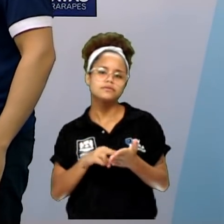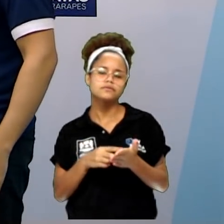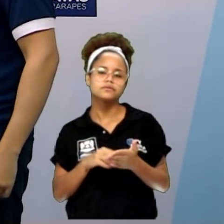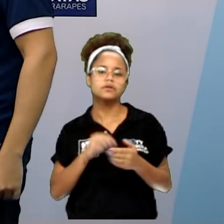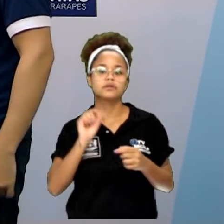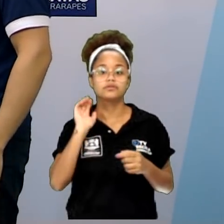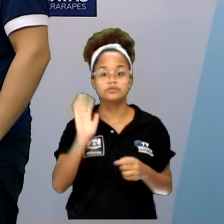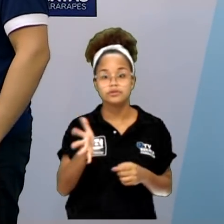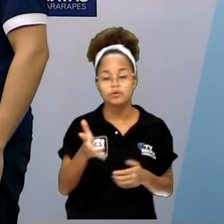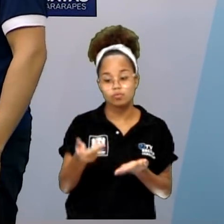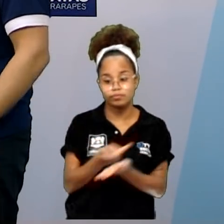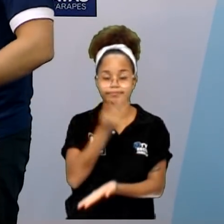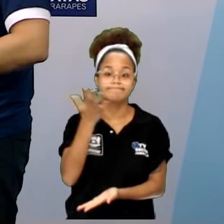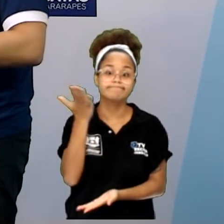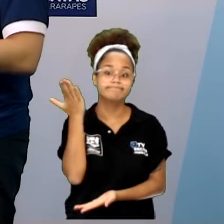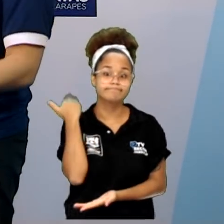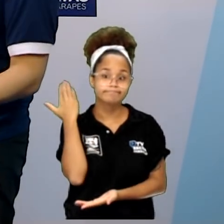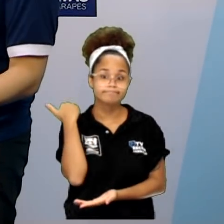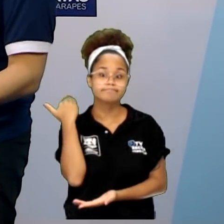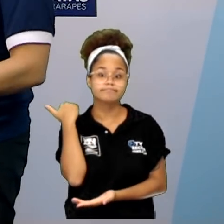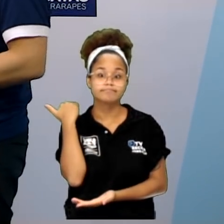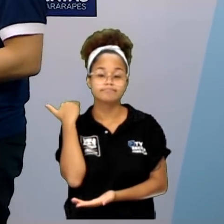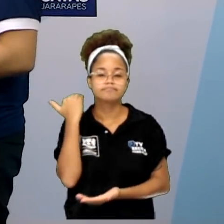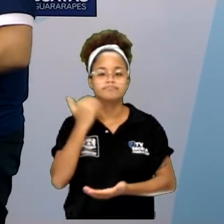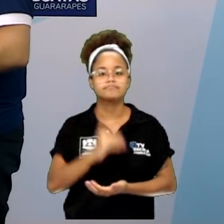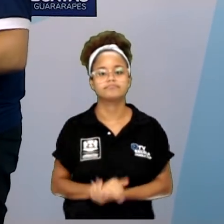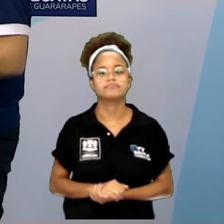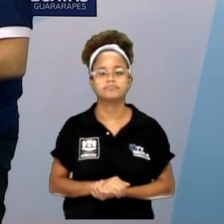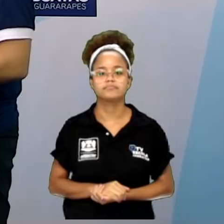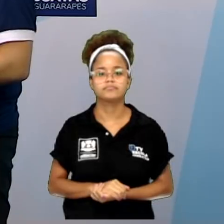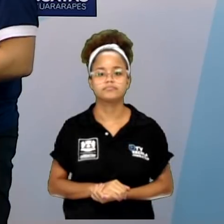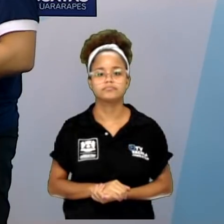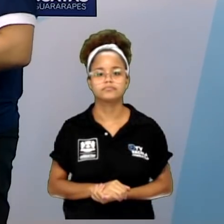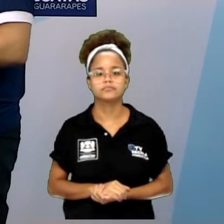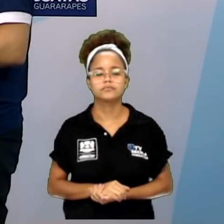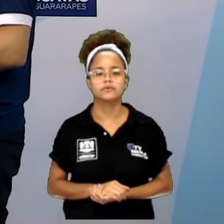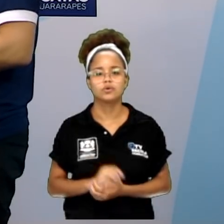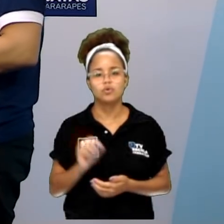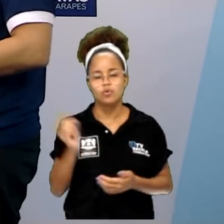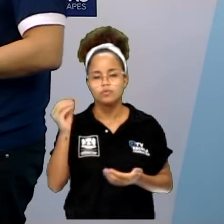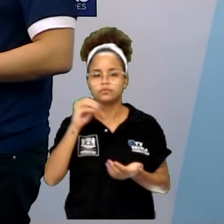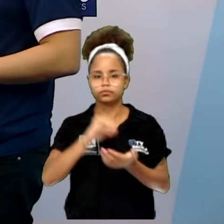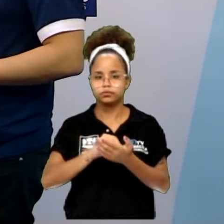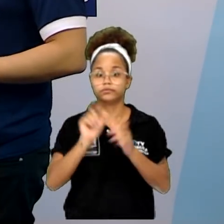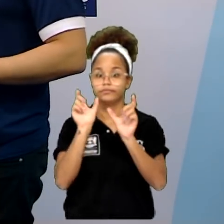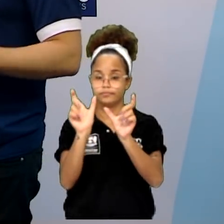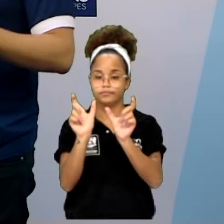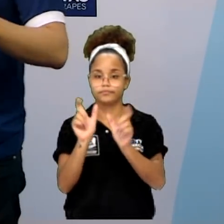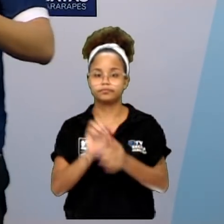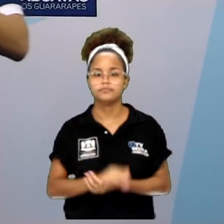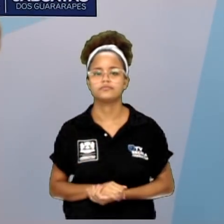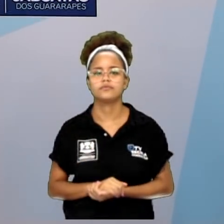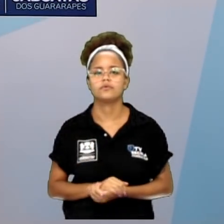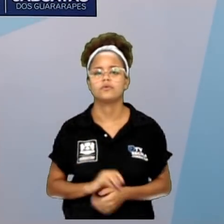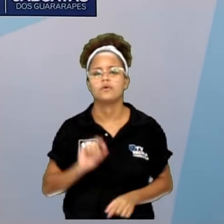no passado contínuo, né? Das ações descritas no terceiro parágrafo. Pessoal, o que é o passado